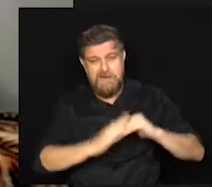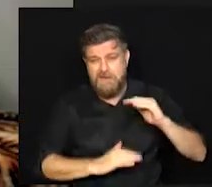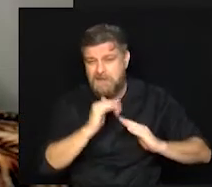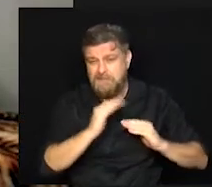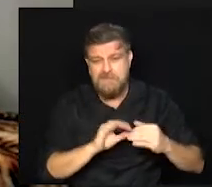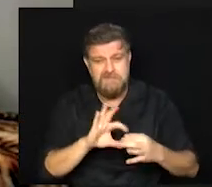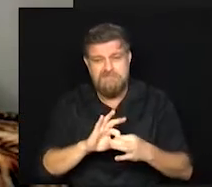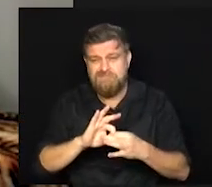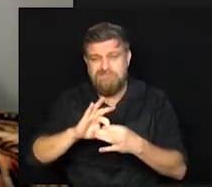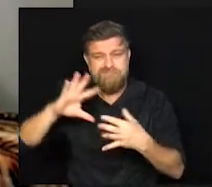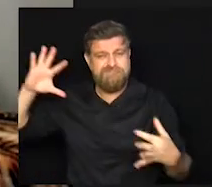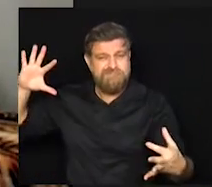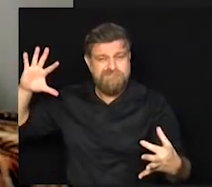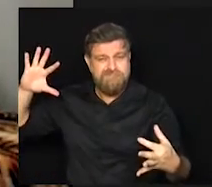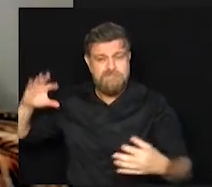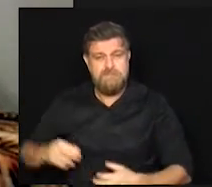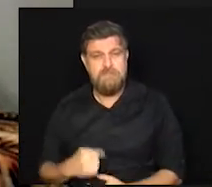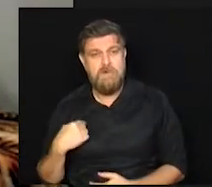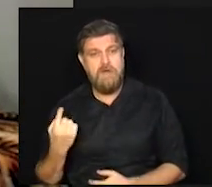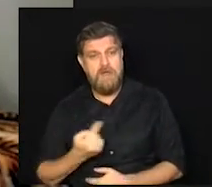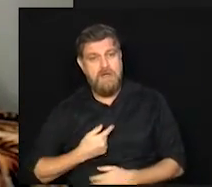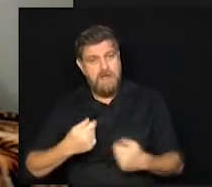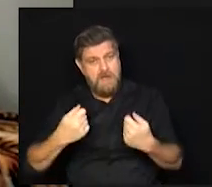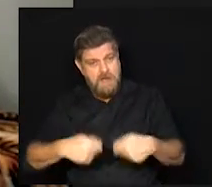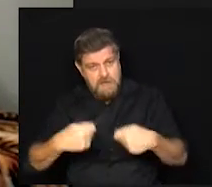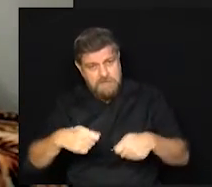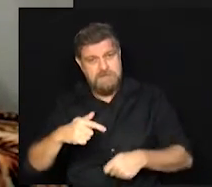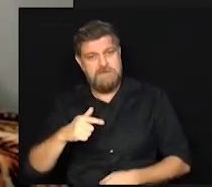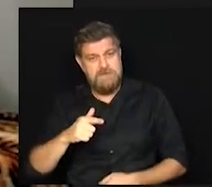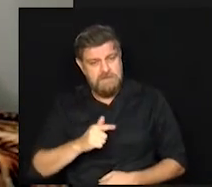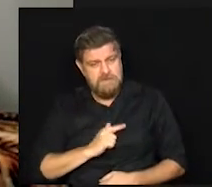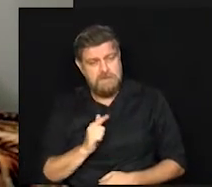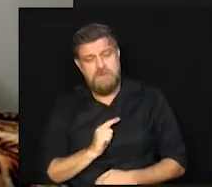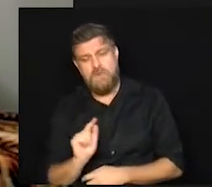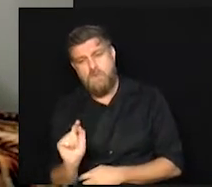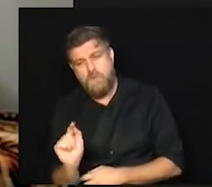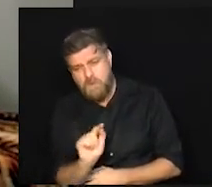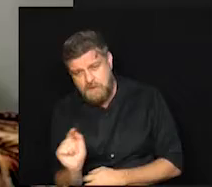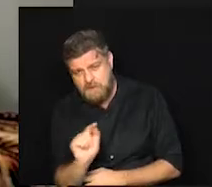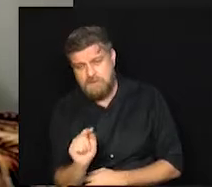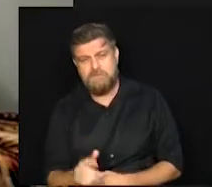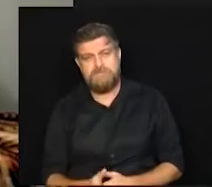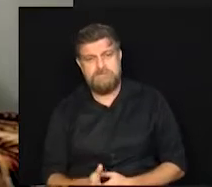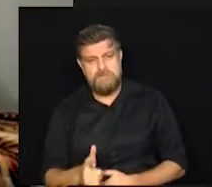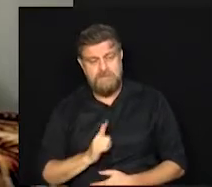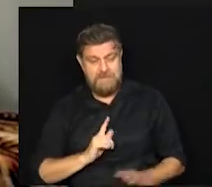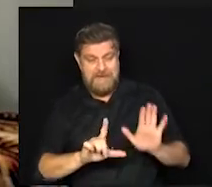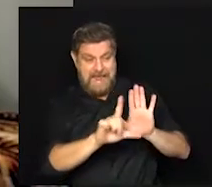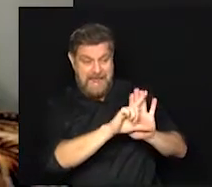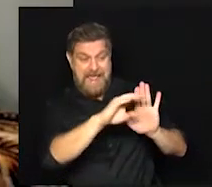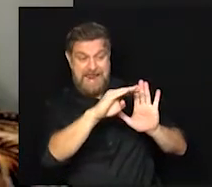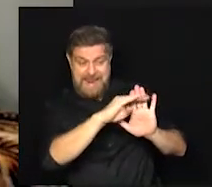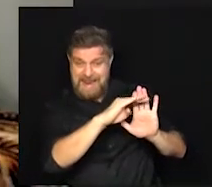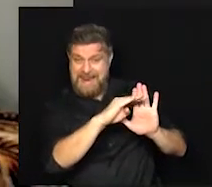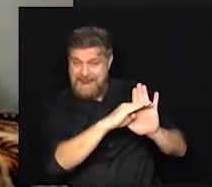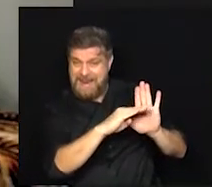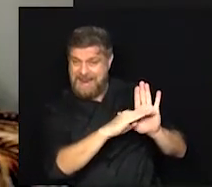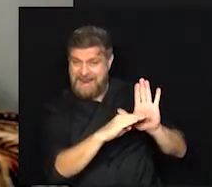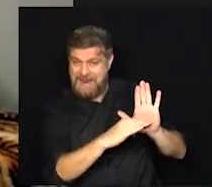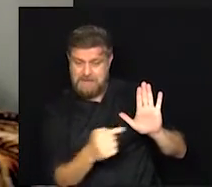Então, a gente precisa, além das leis, a gente